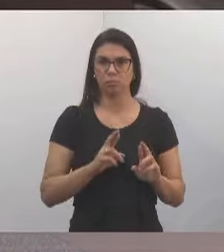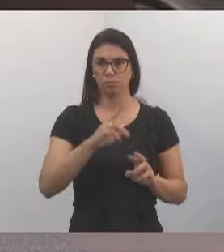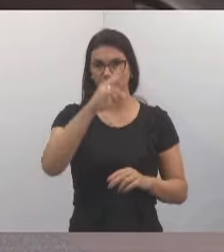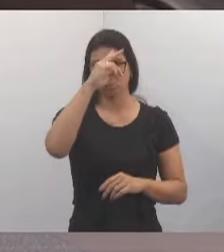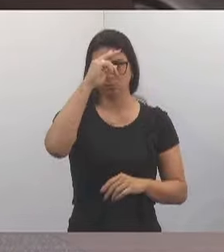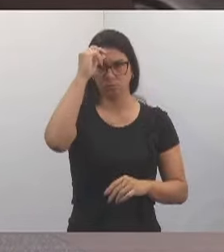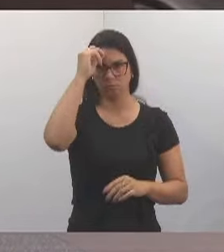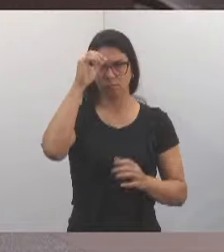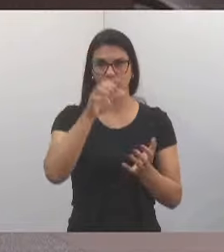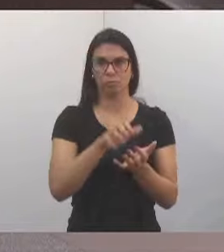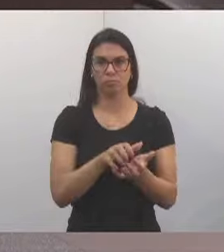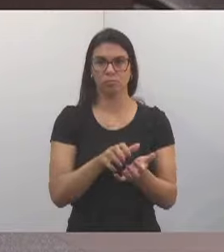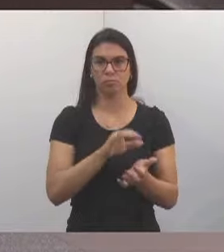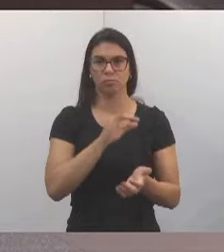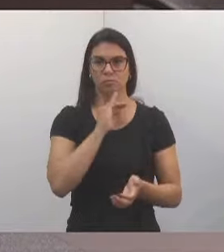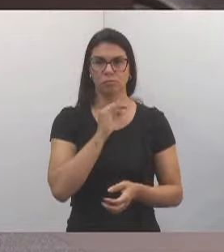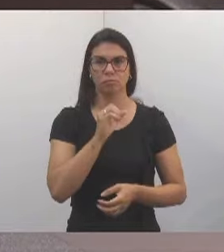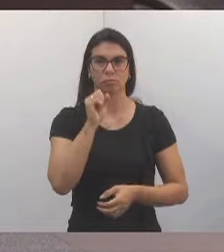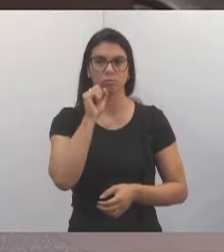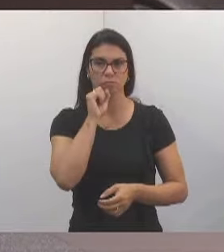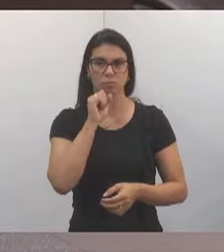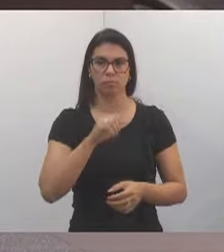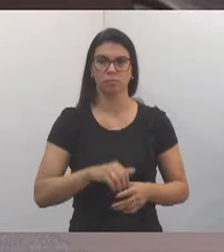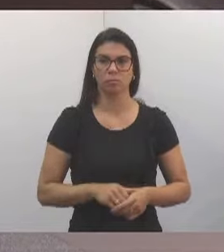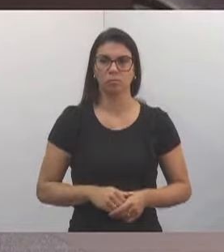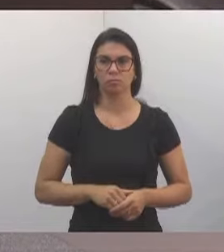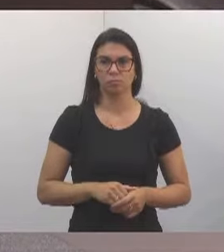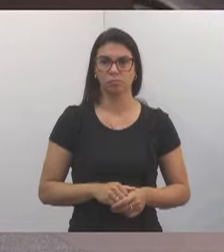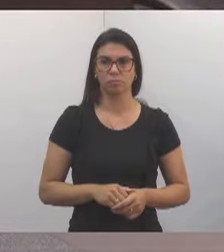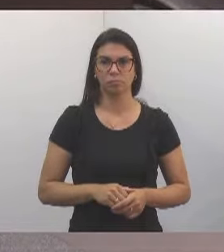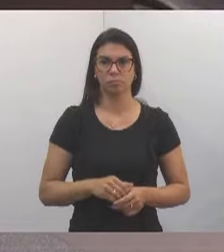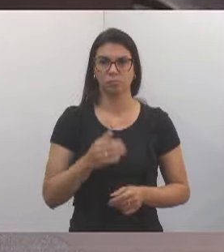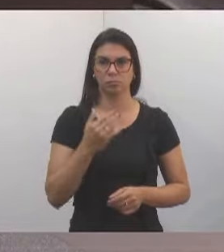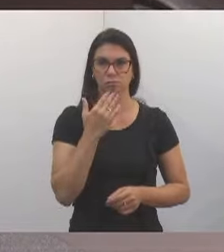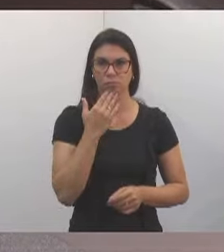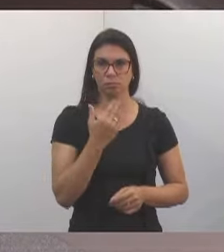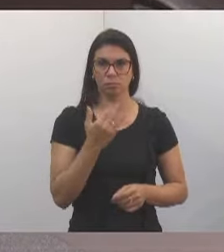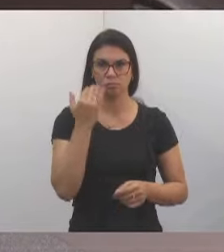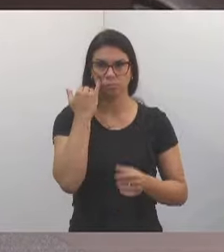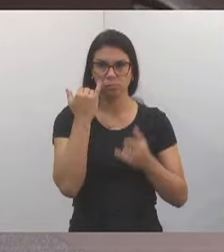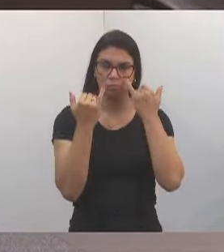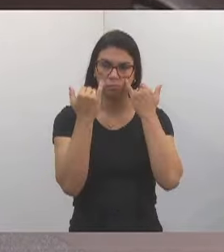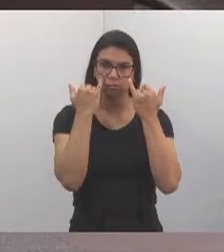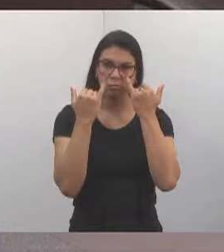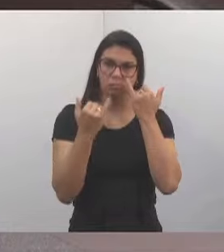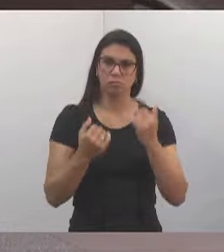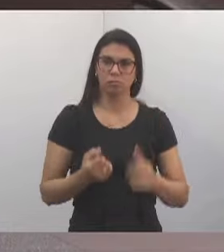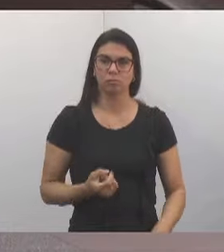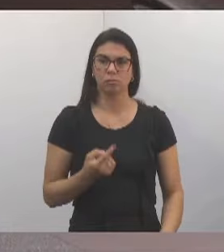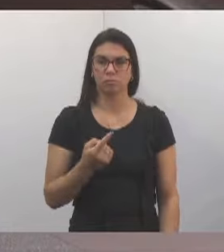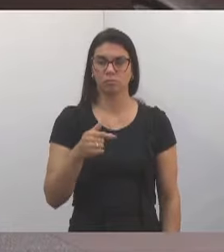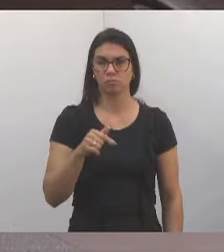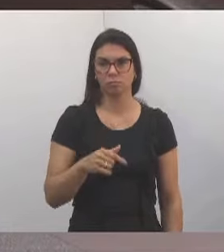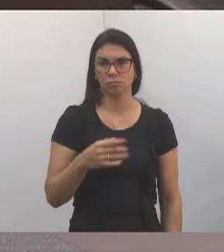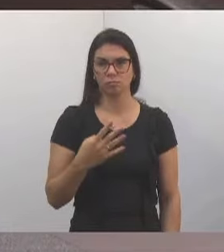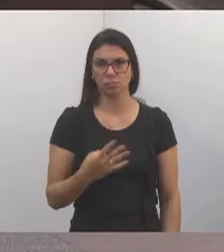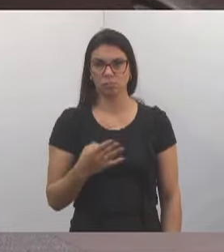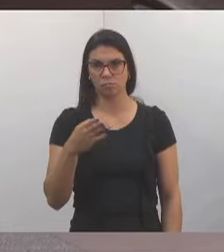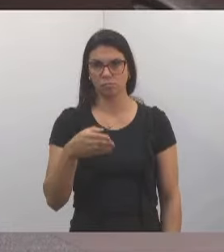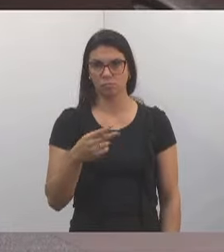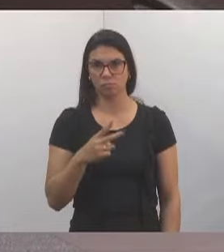Municipal de Jacareí. Ao gabinete do prefeito, assunto, resposta ao pedido de informação número 174 de 2024, pedido